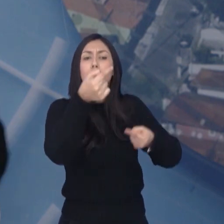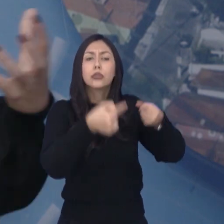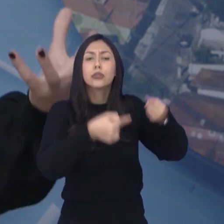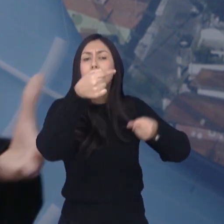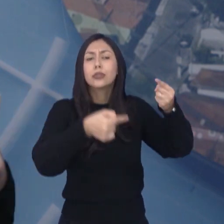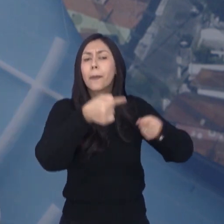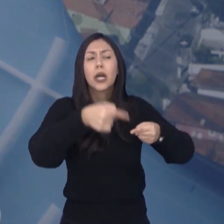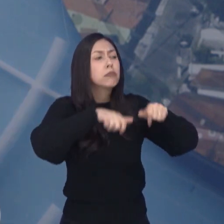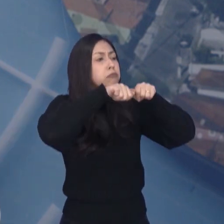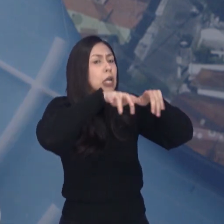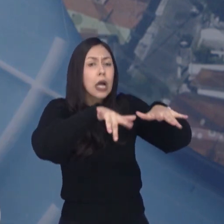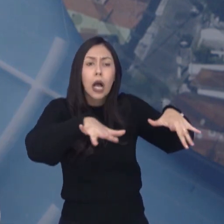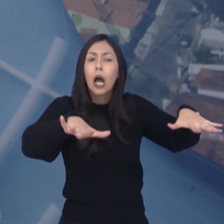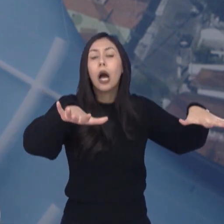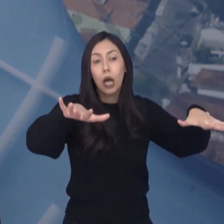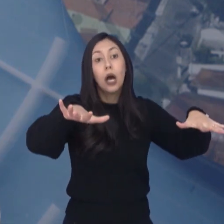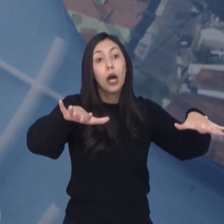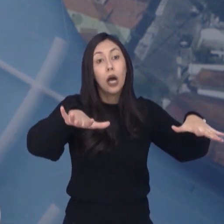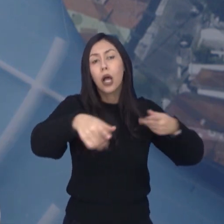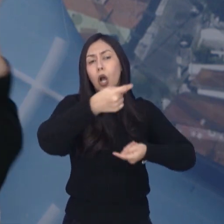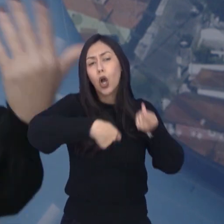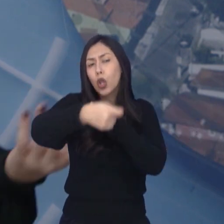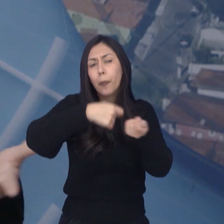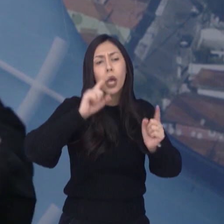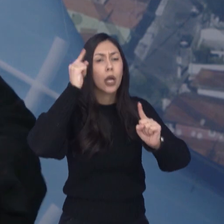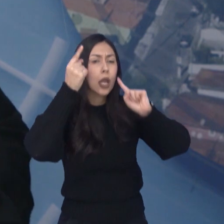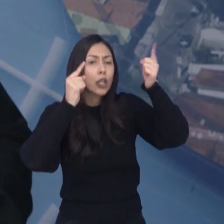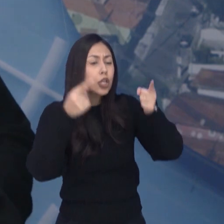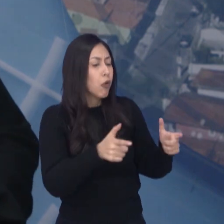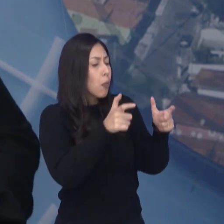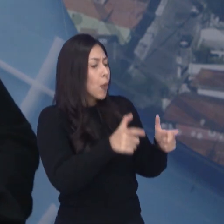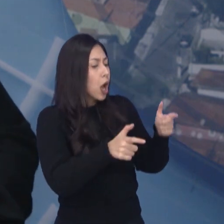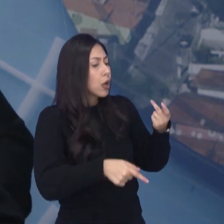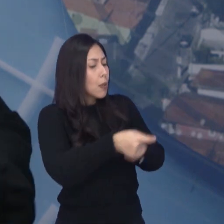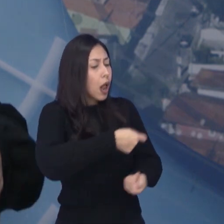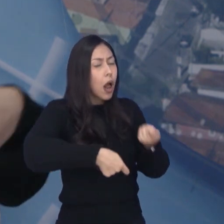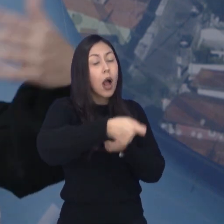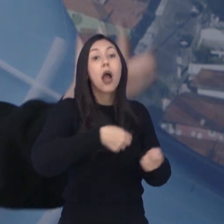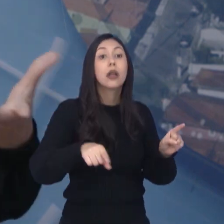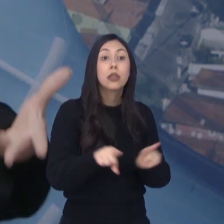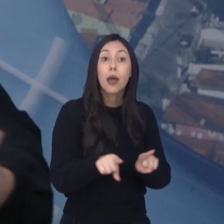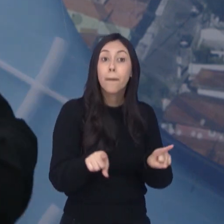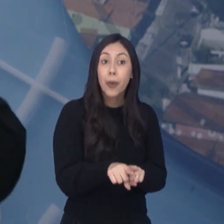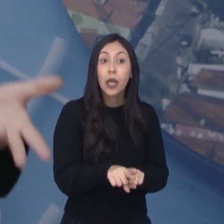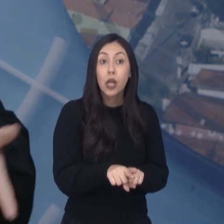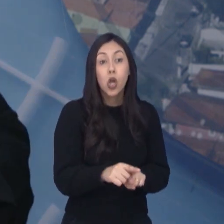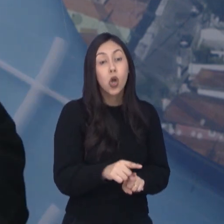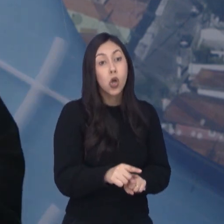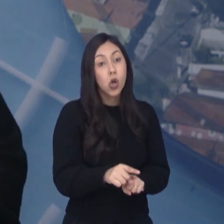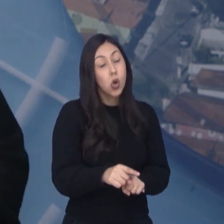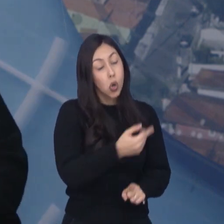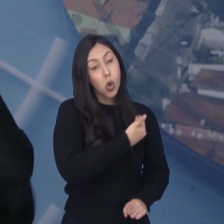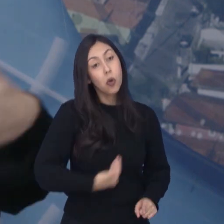mais disseminado, né, quando a gente fala de economia criativa, economia local, para que a gente tenha também o poder público diretamente envolvido